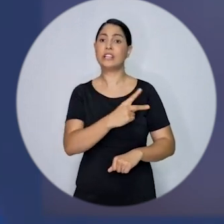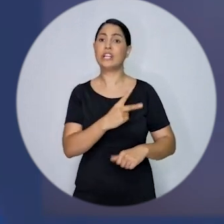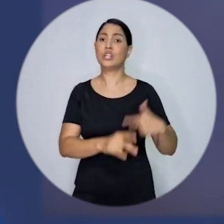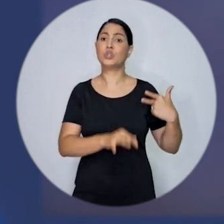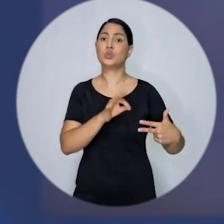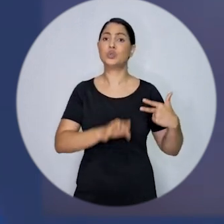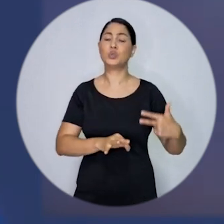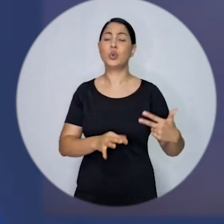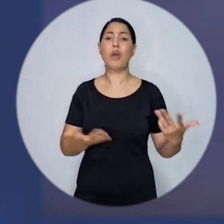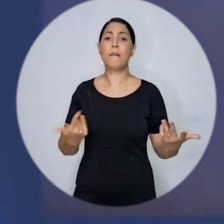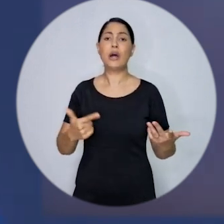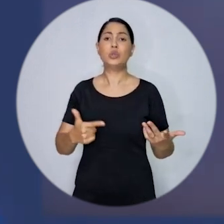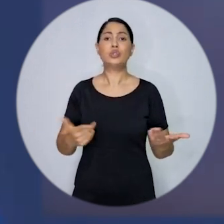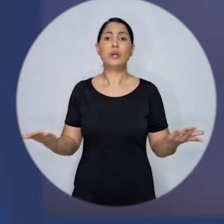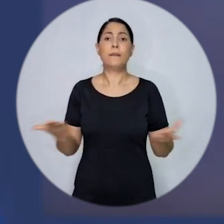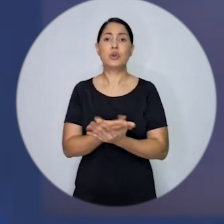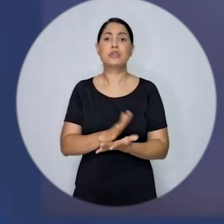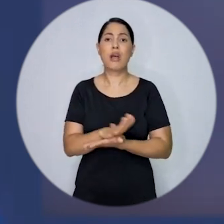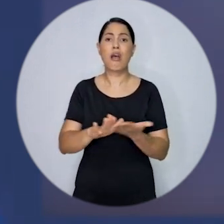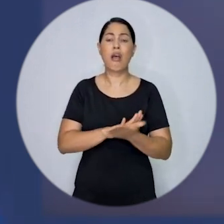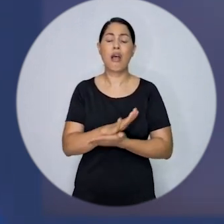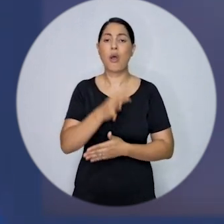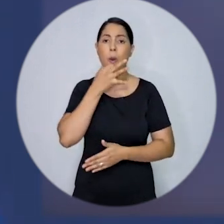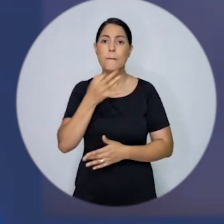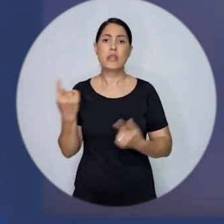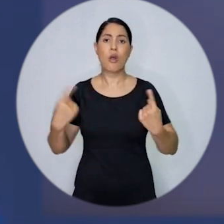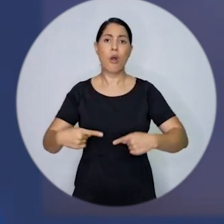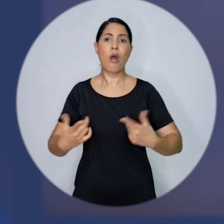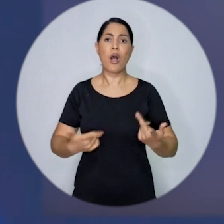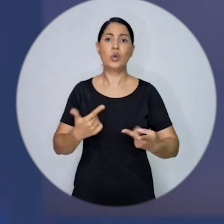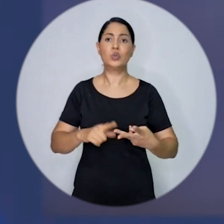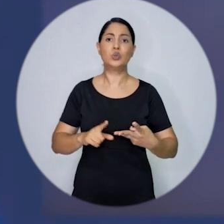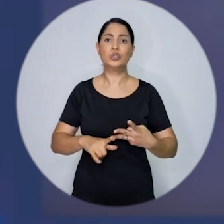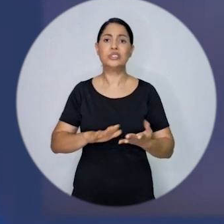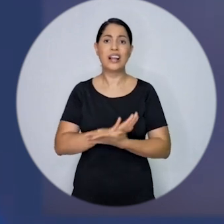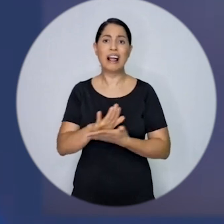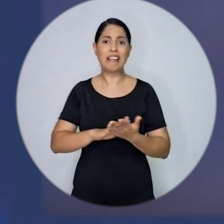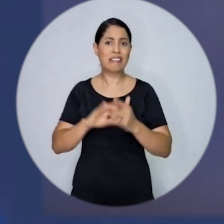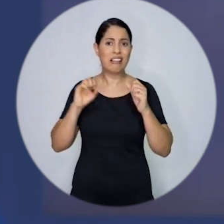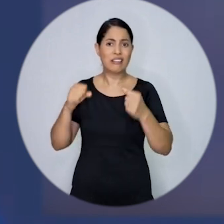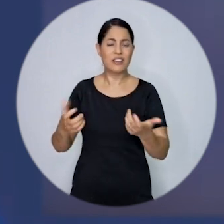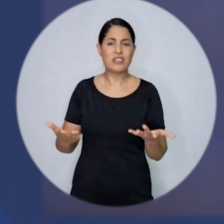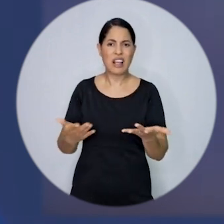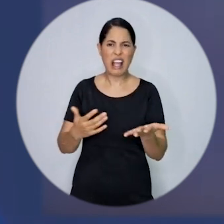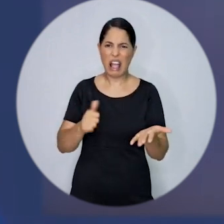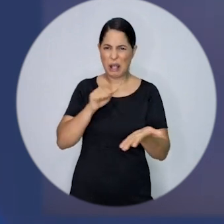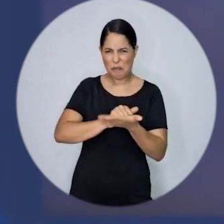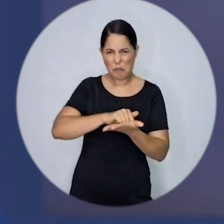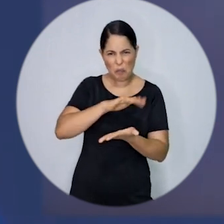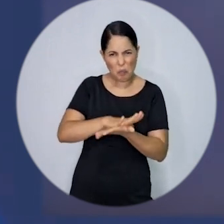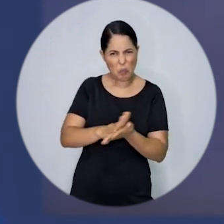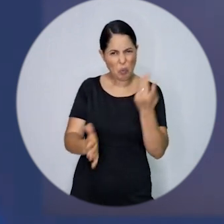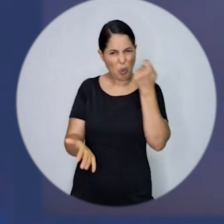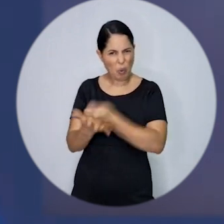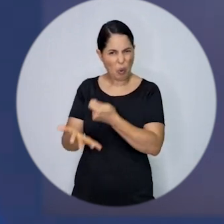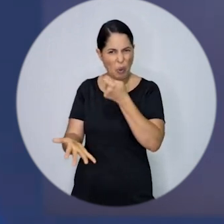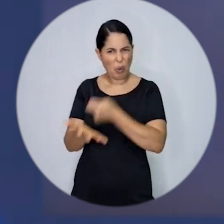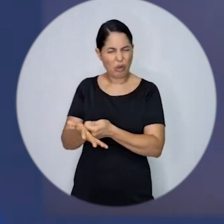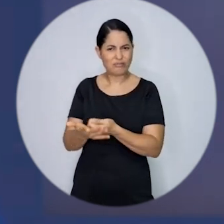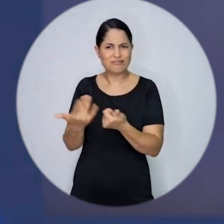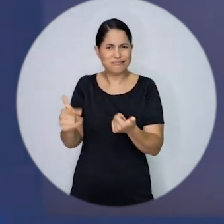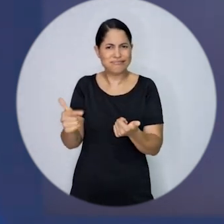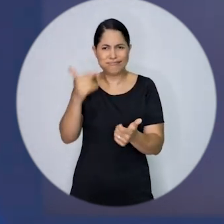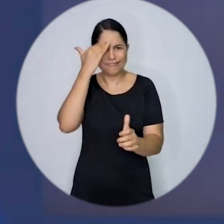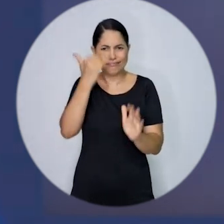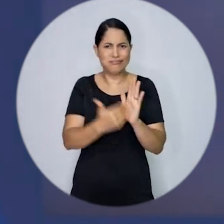de aplicação sumária, sem um devido processo legal, sem contraditório, sem ampla defesa de uma multa que não tem nenhum tipo